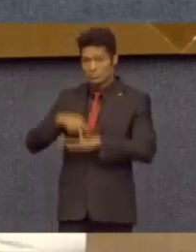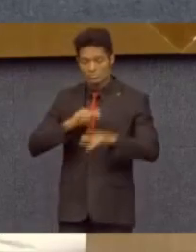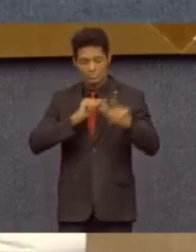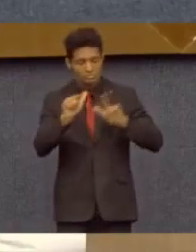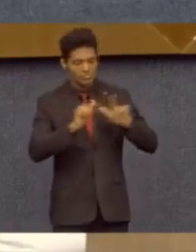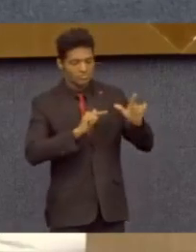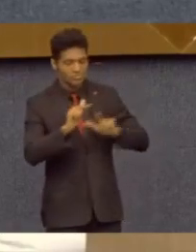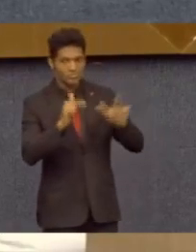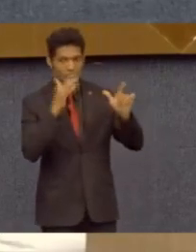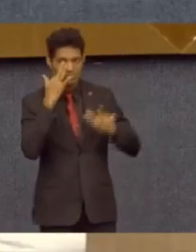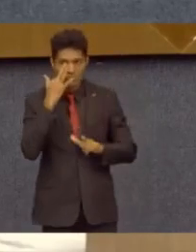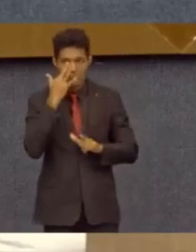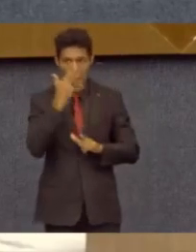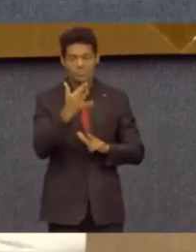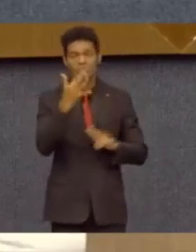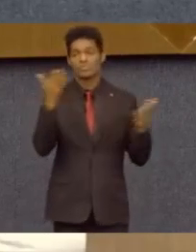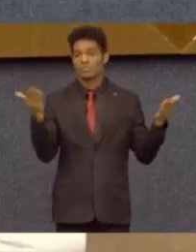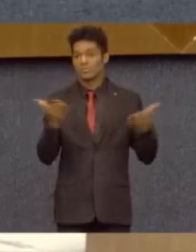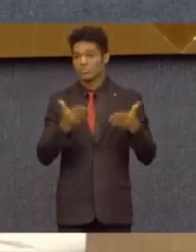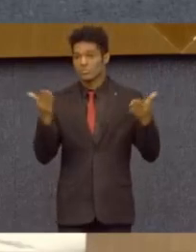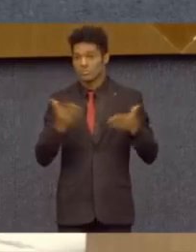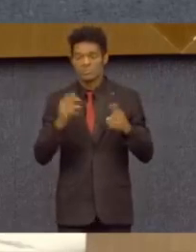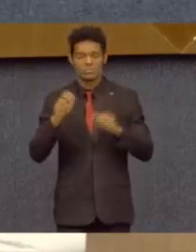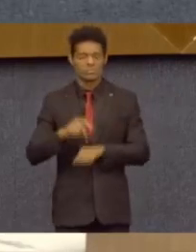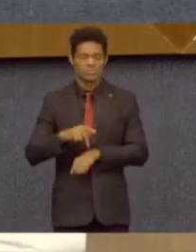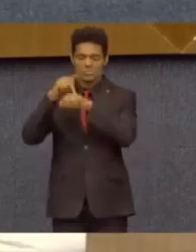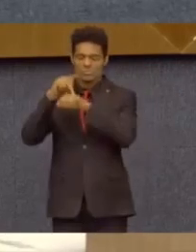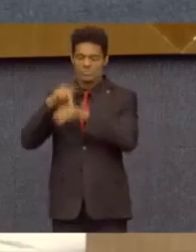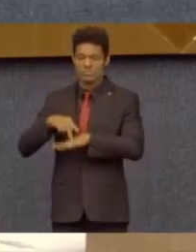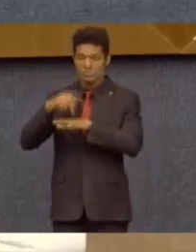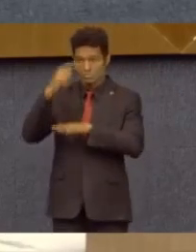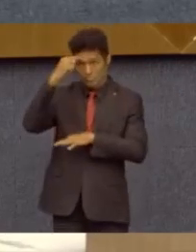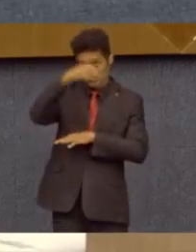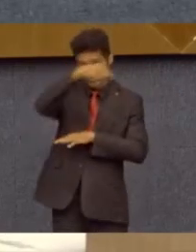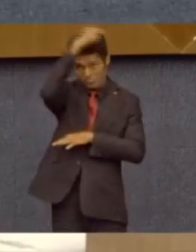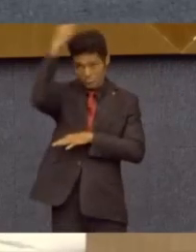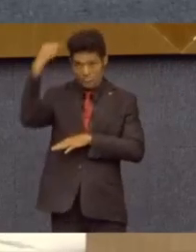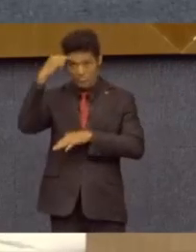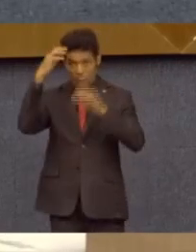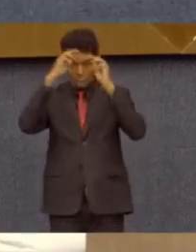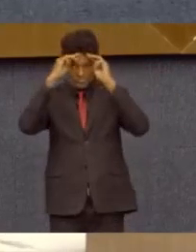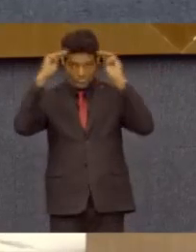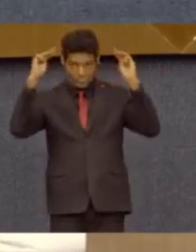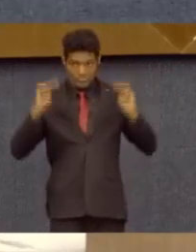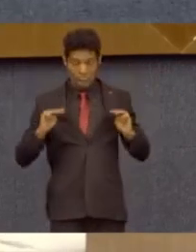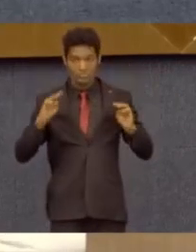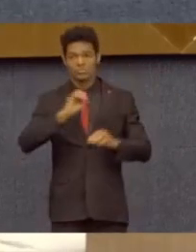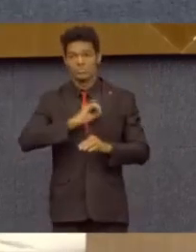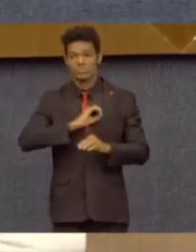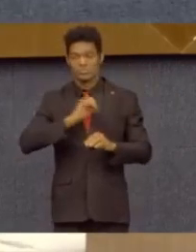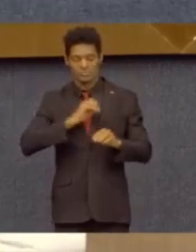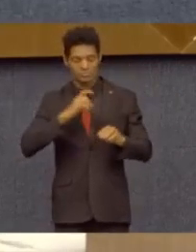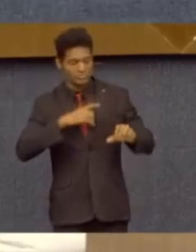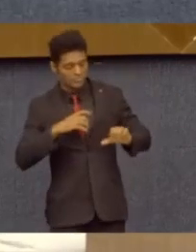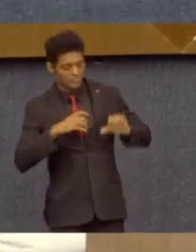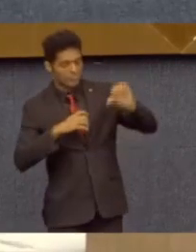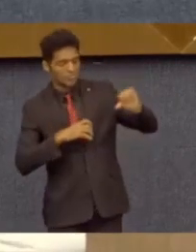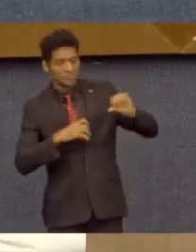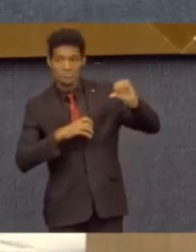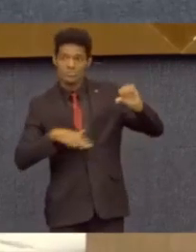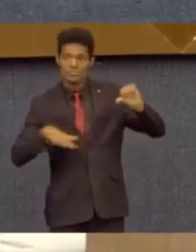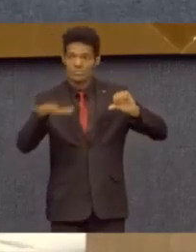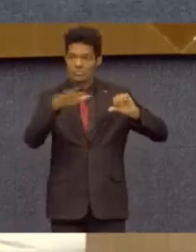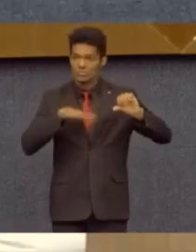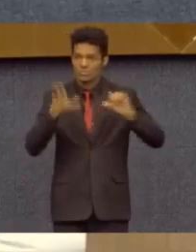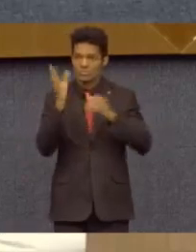Santa Dulce dos Pobres, que abrange 9 comunidades espalhadas pelo aglomerado da Serra, tem sido um